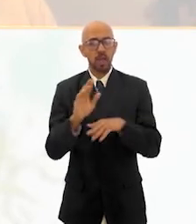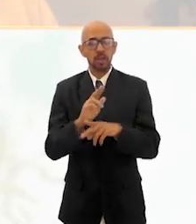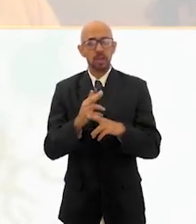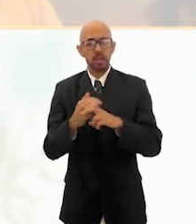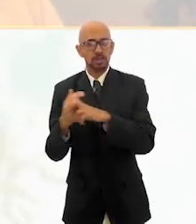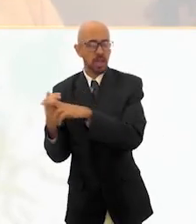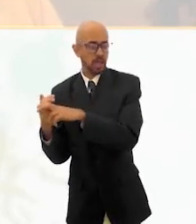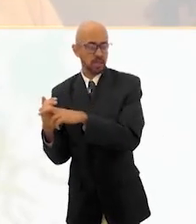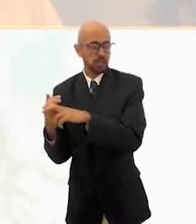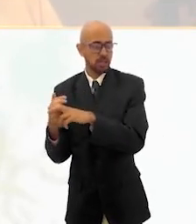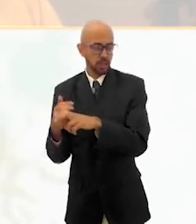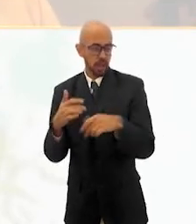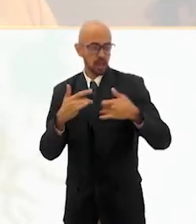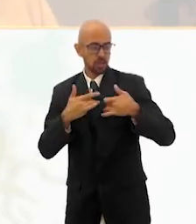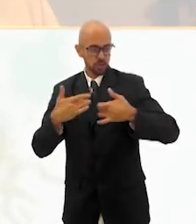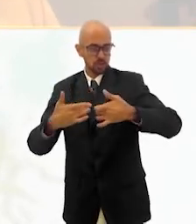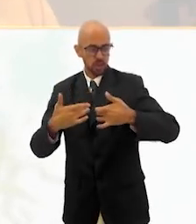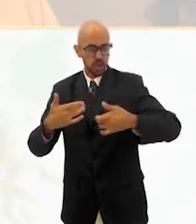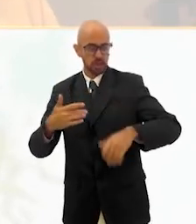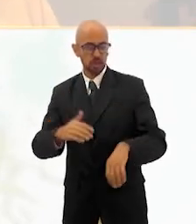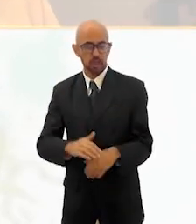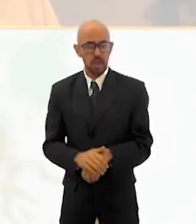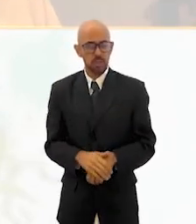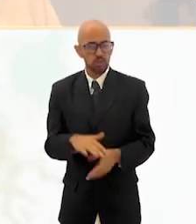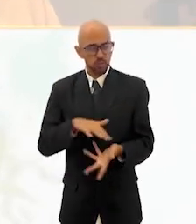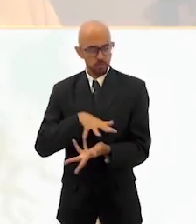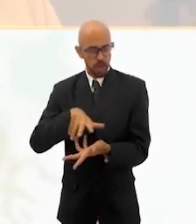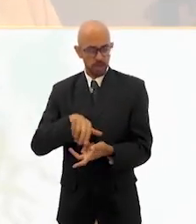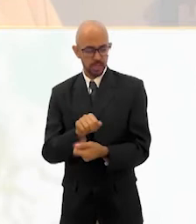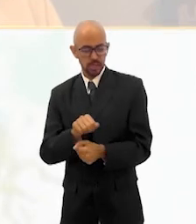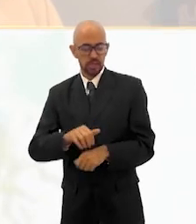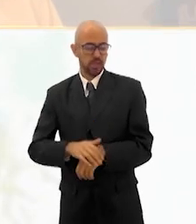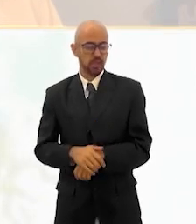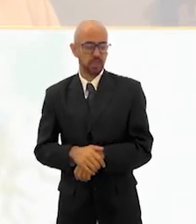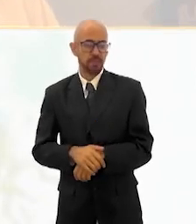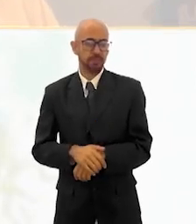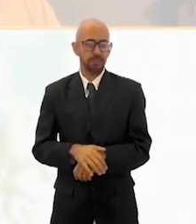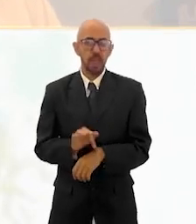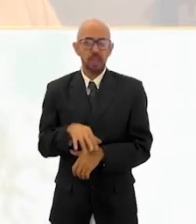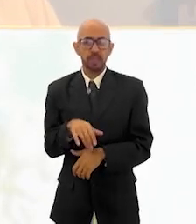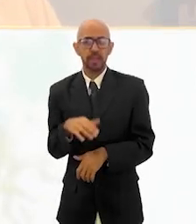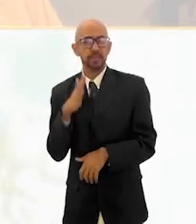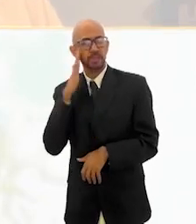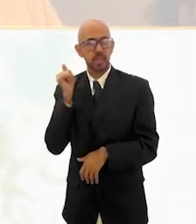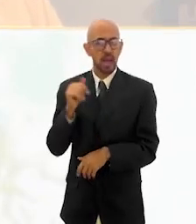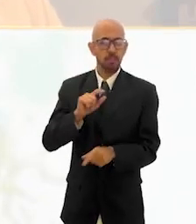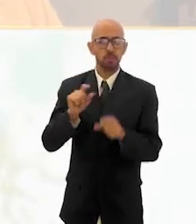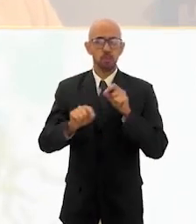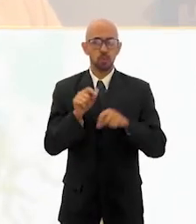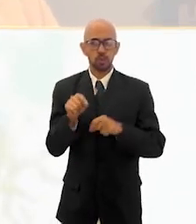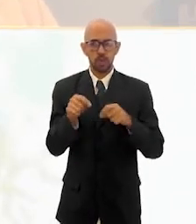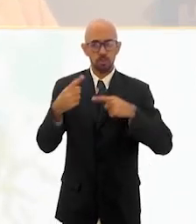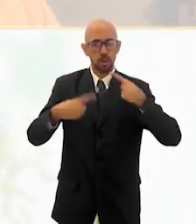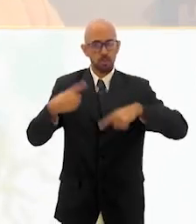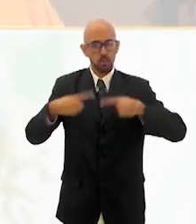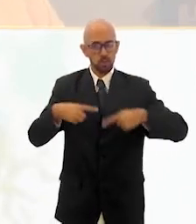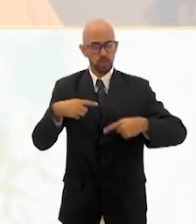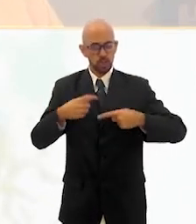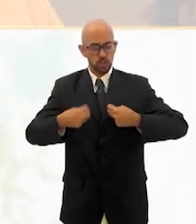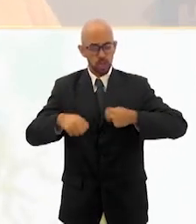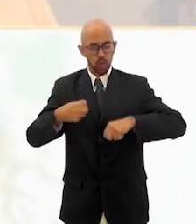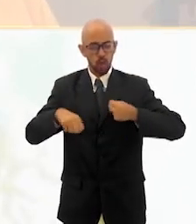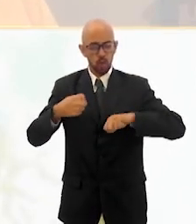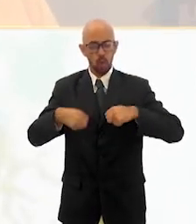do amor Da pela sua casa, solidariedade. pelo planeta. Né? Quem sabe uma política